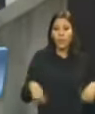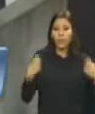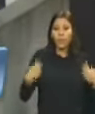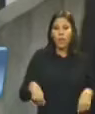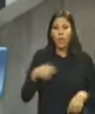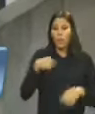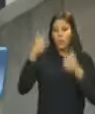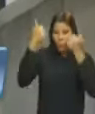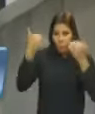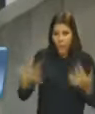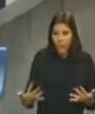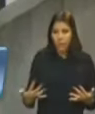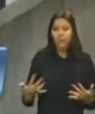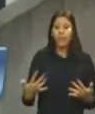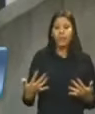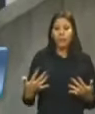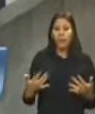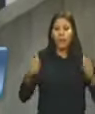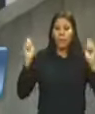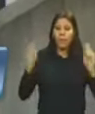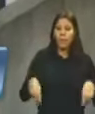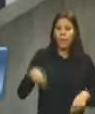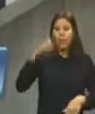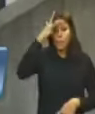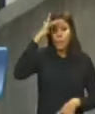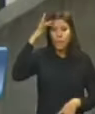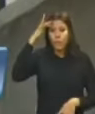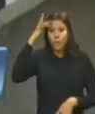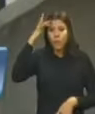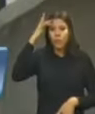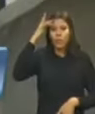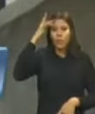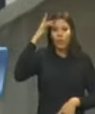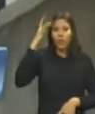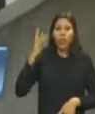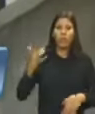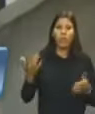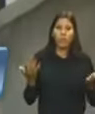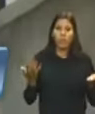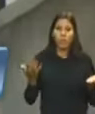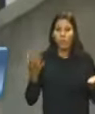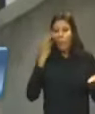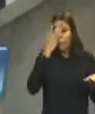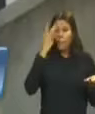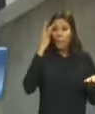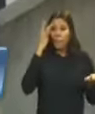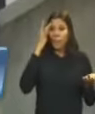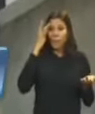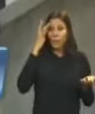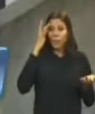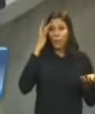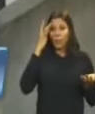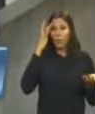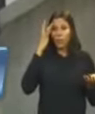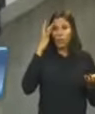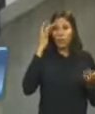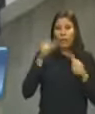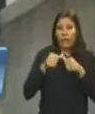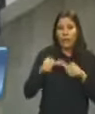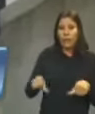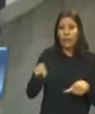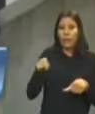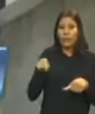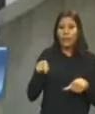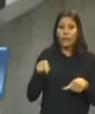expliquei as condições das pessoas que foram desapropriadas, pessoas que estavam em linha de